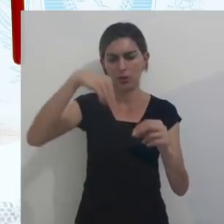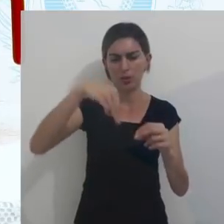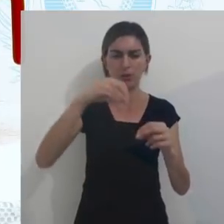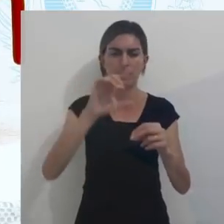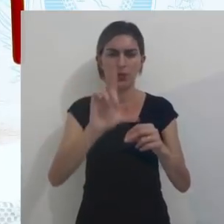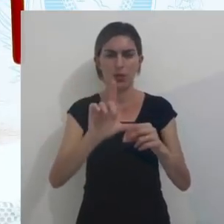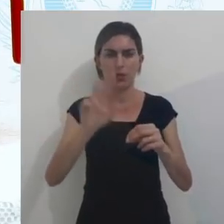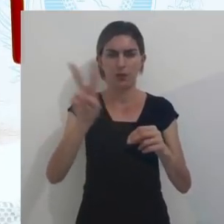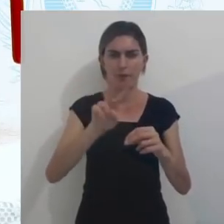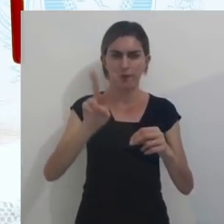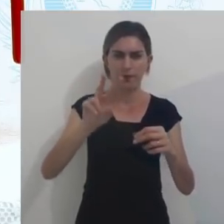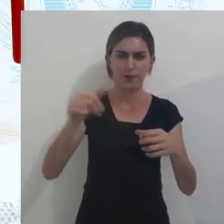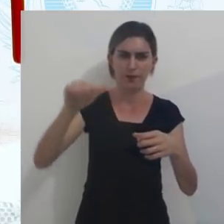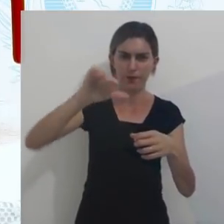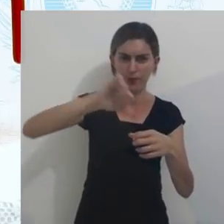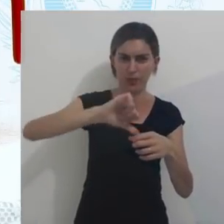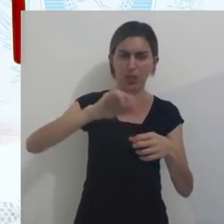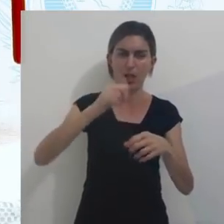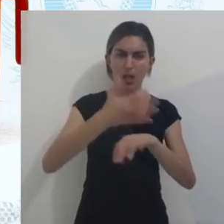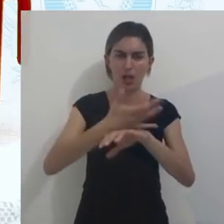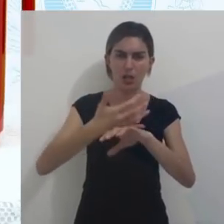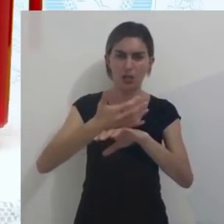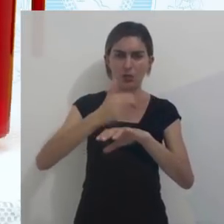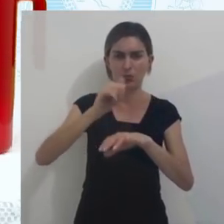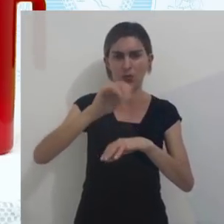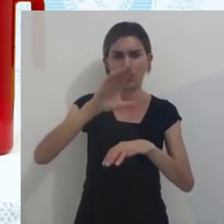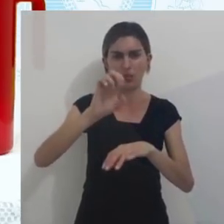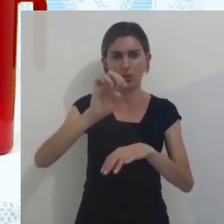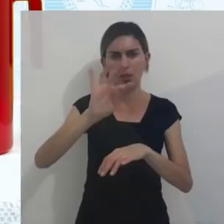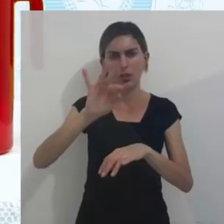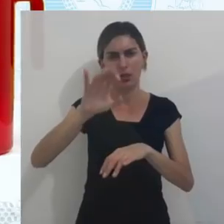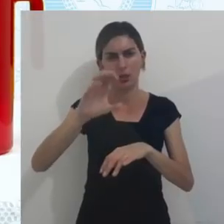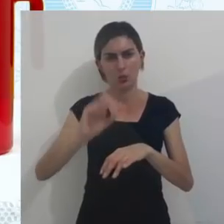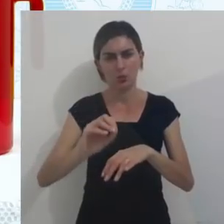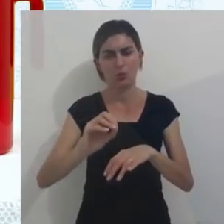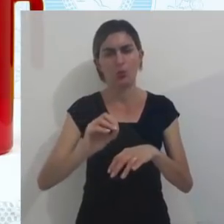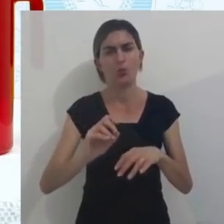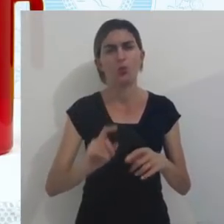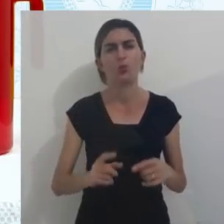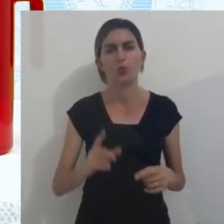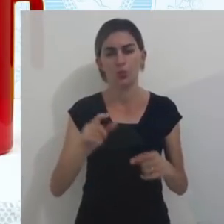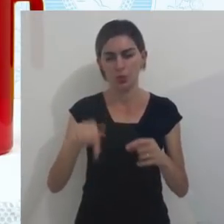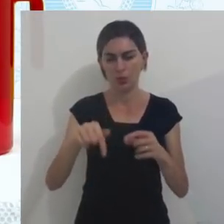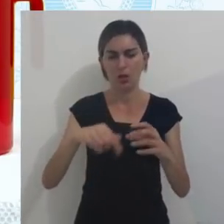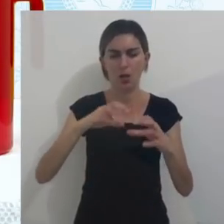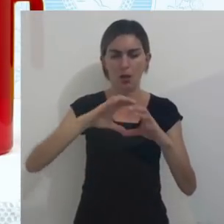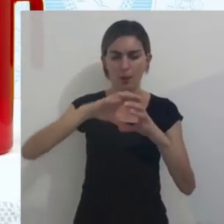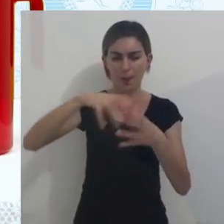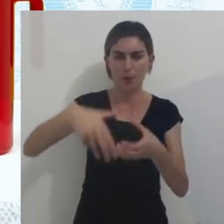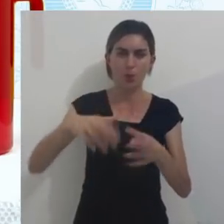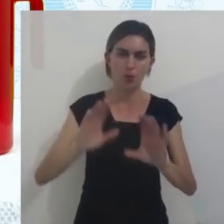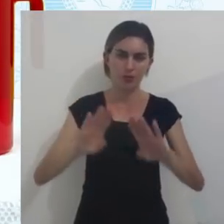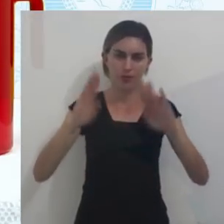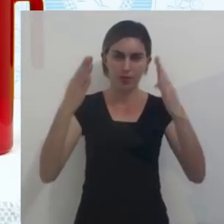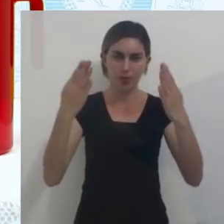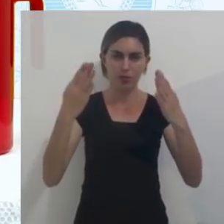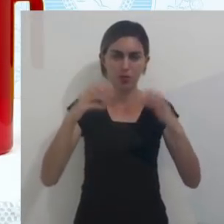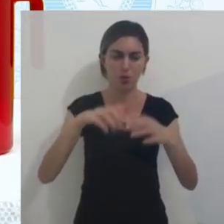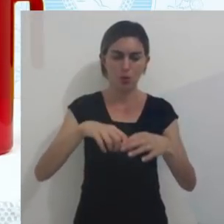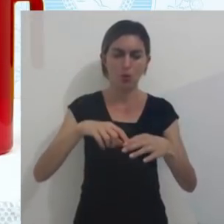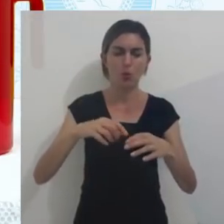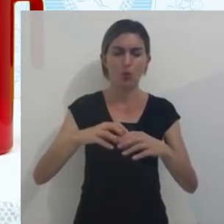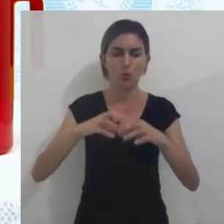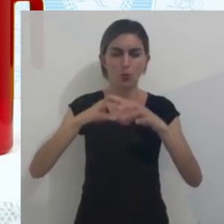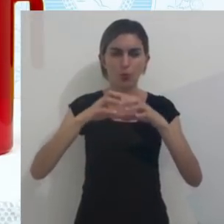de vinagre, que a gente chama de ácido acético. E na minha bola aqui de festa, eu enchi ela